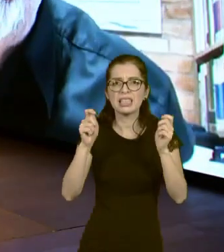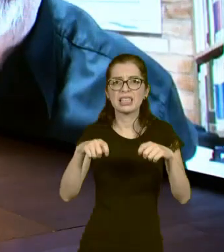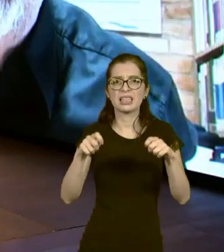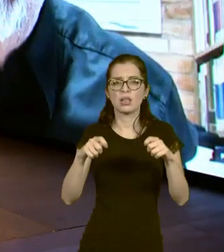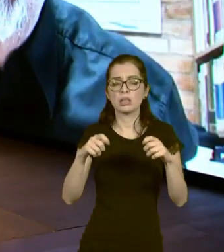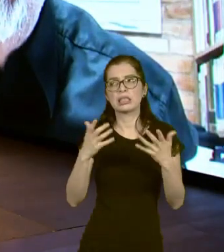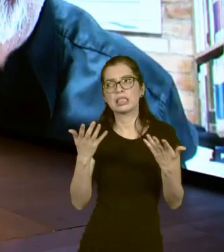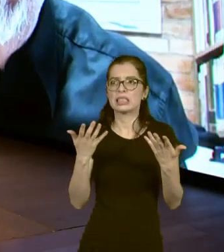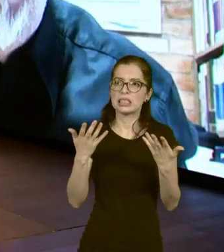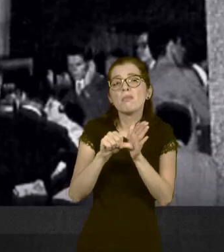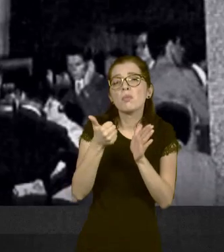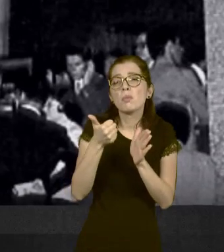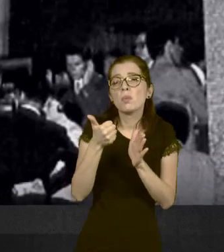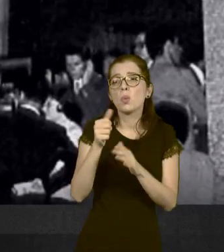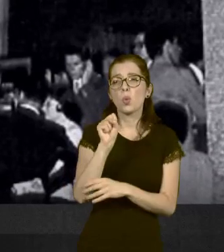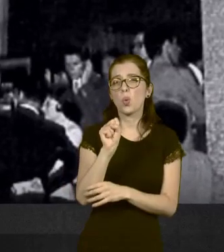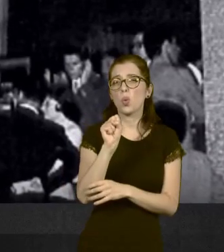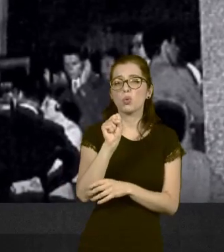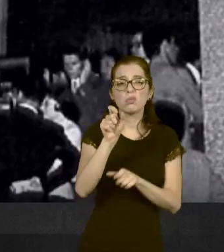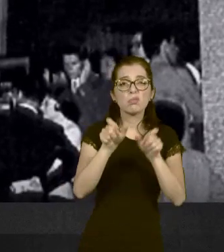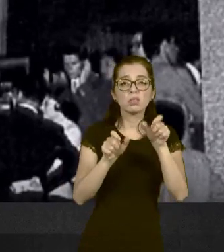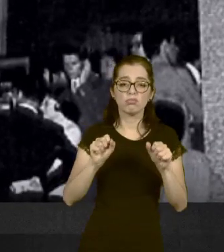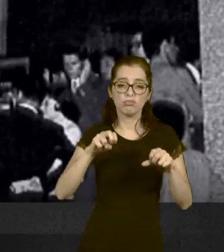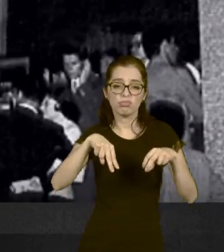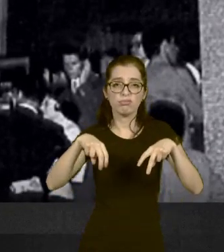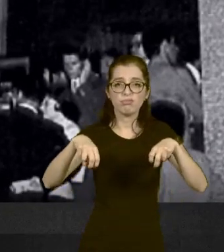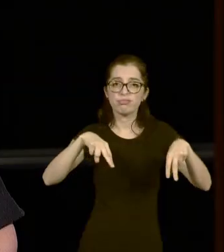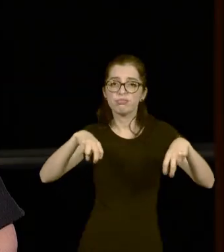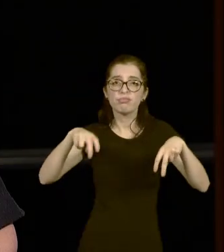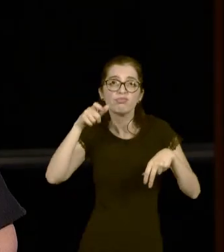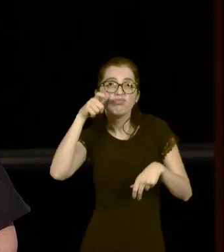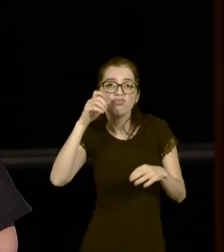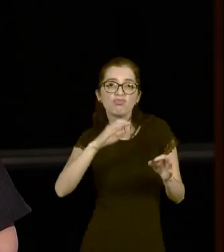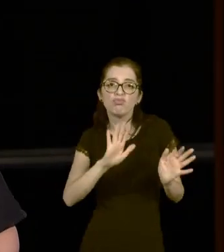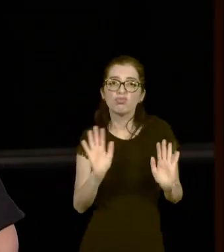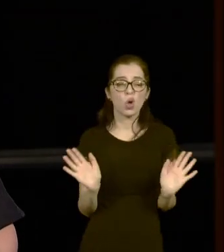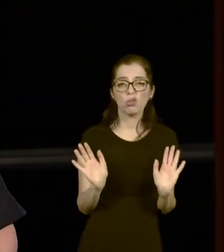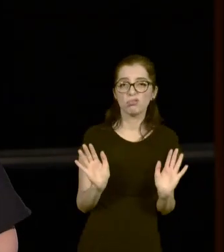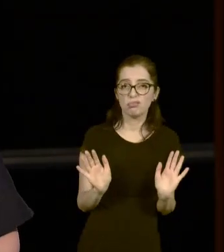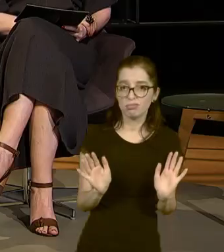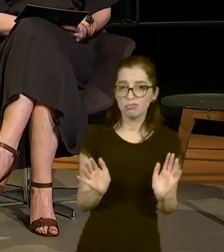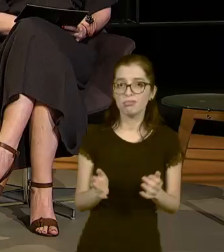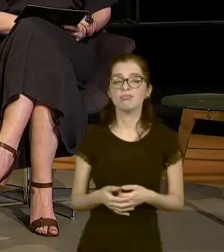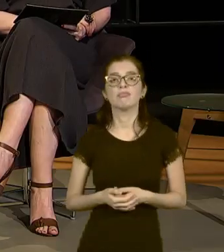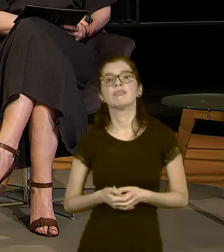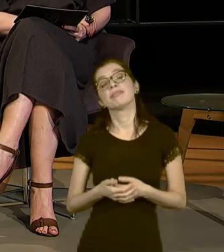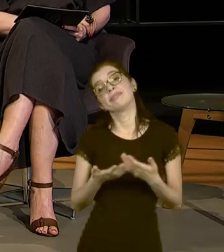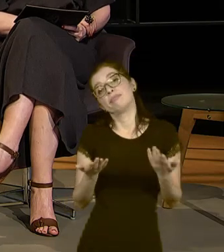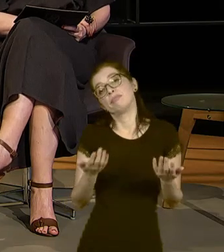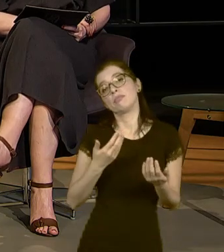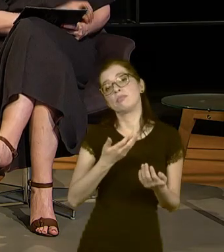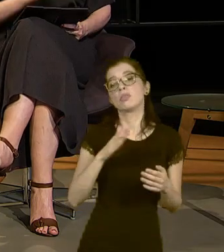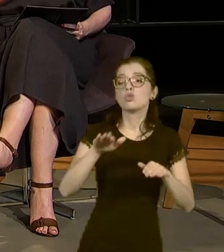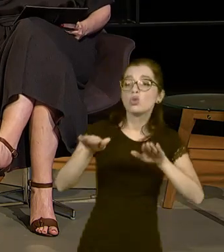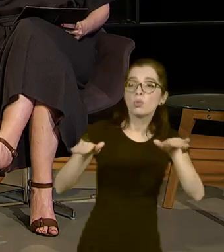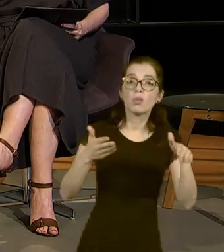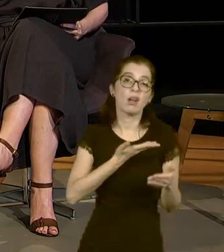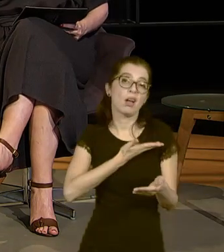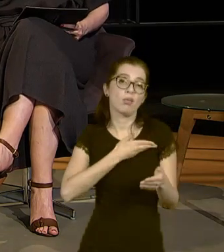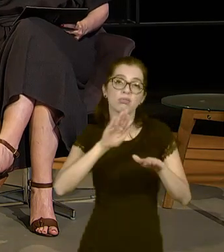no Teatro de Arena. Ali, hoje é Eugênio Kuznet, naquele teatrinho. Nós chegamos, não tinha ninguém.